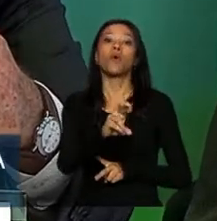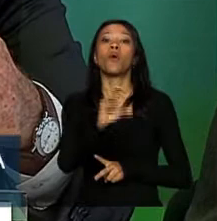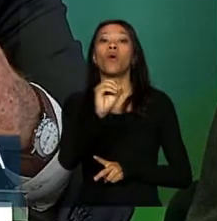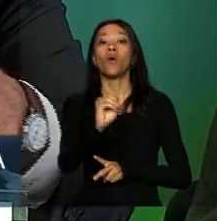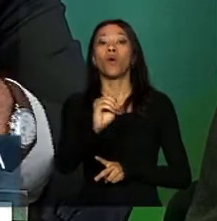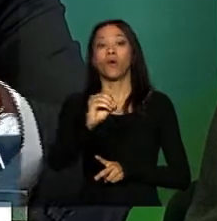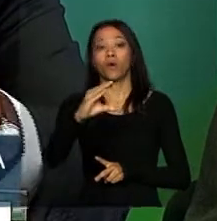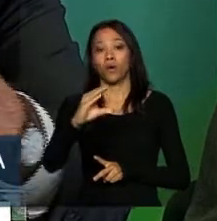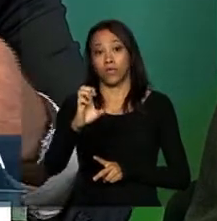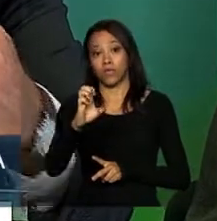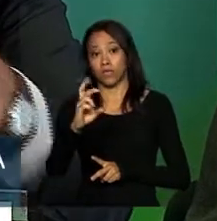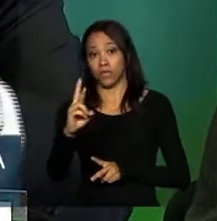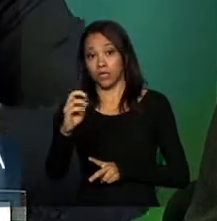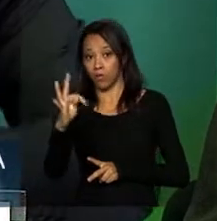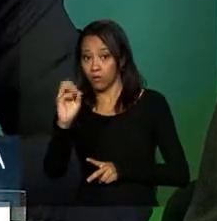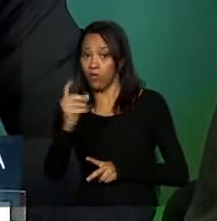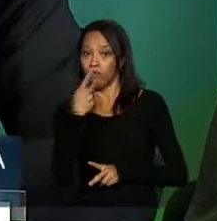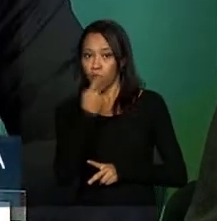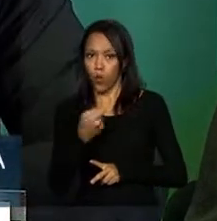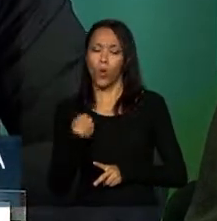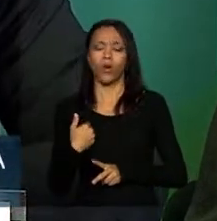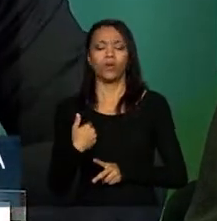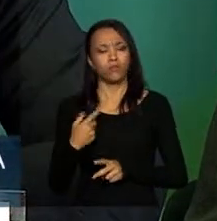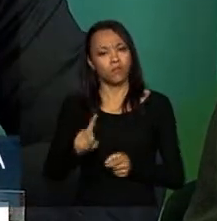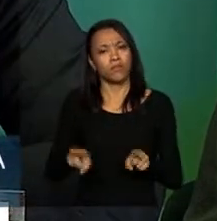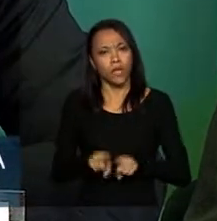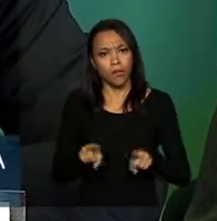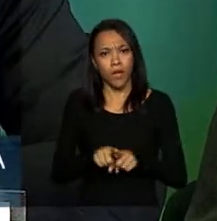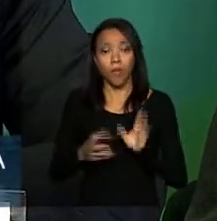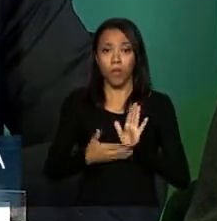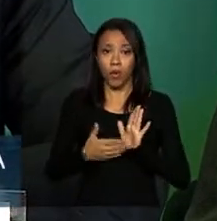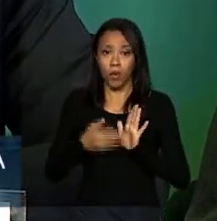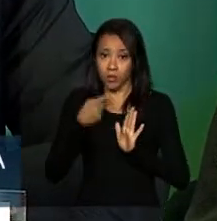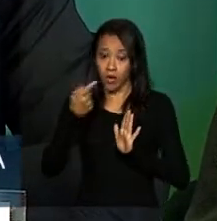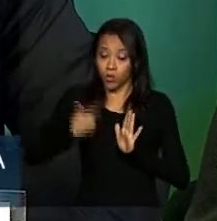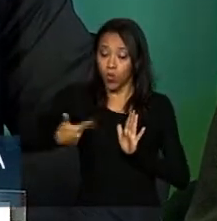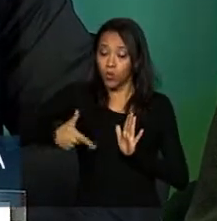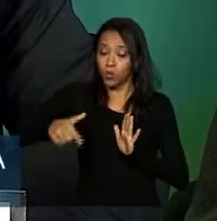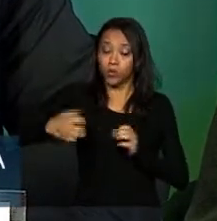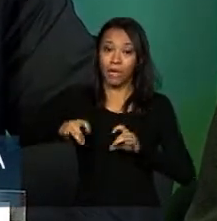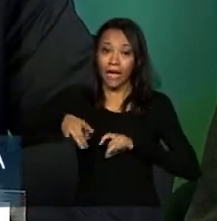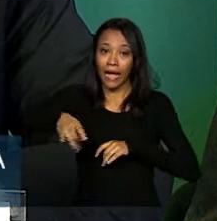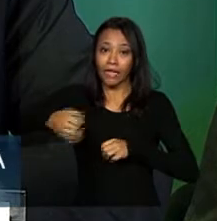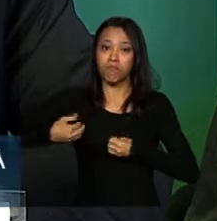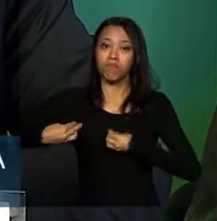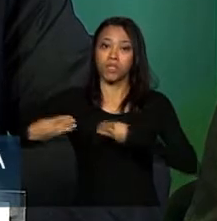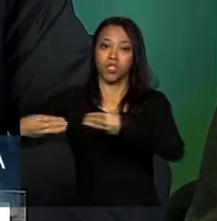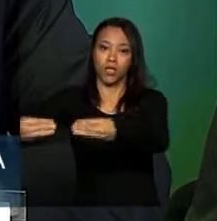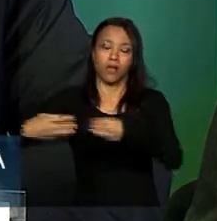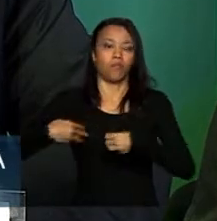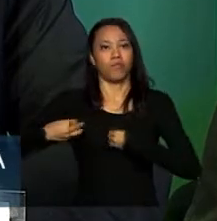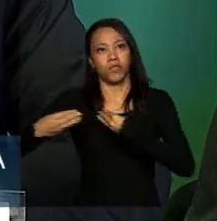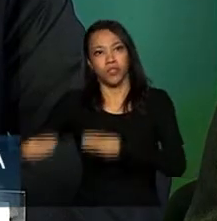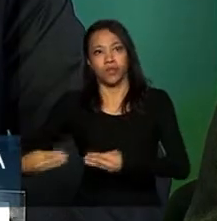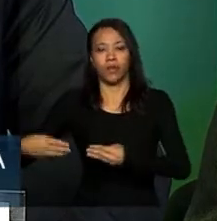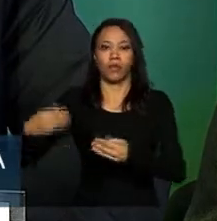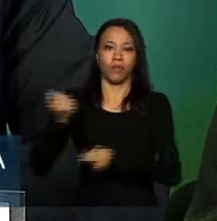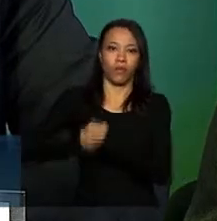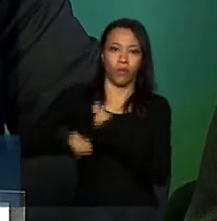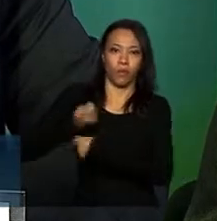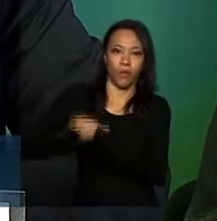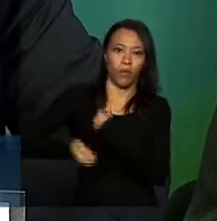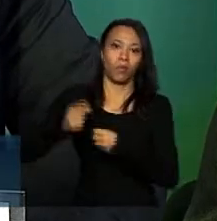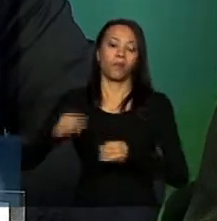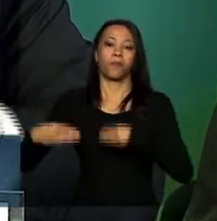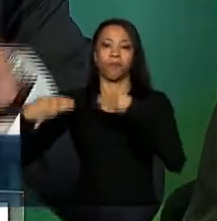ministérios. E aí, entre os ministérios também, que certamente participarão desse processo, estão os ministérios da área econômica, o planejamento, a